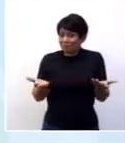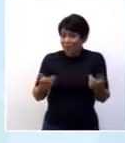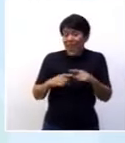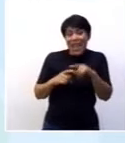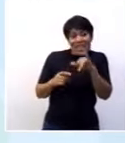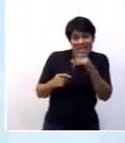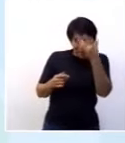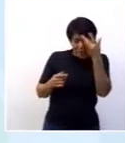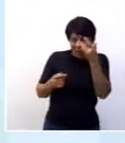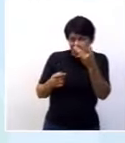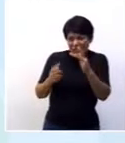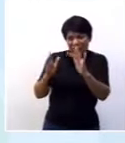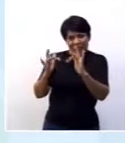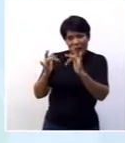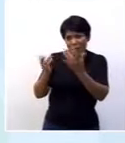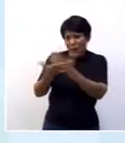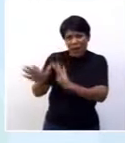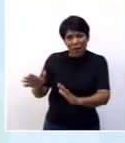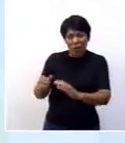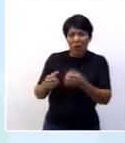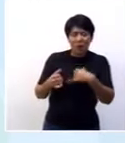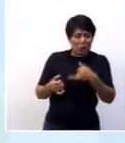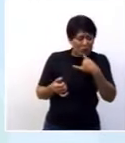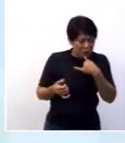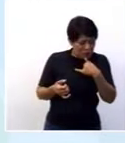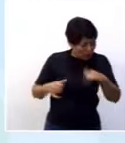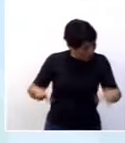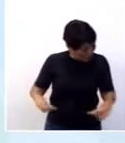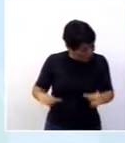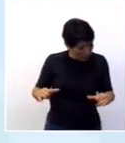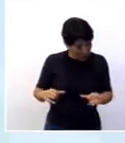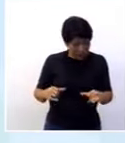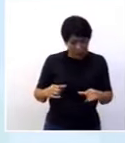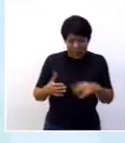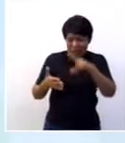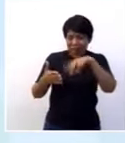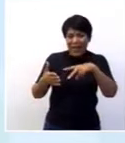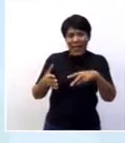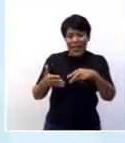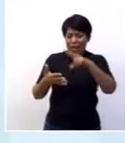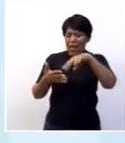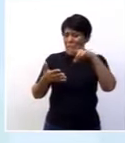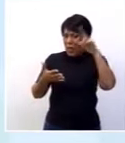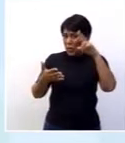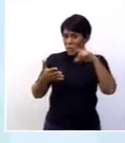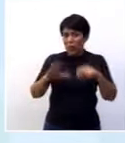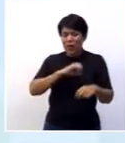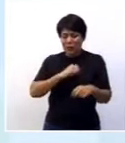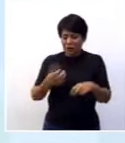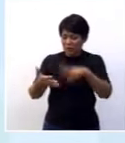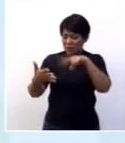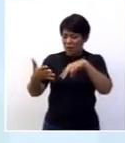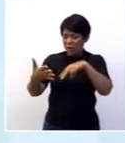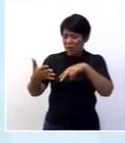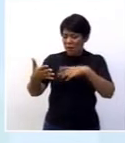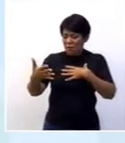que acabou de terminar uma relação, está ali sofrido, o que acontece com todo poema de amor que ele vai ler?